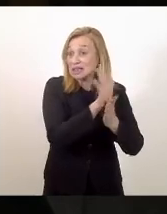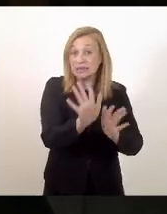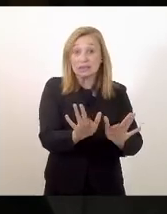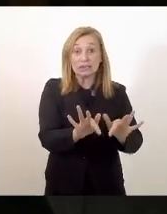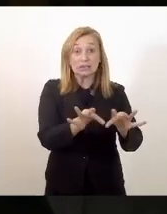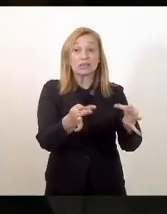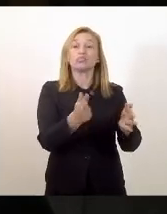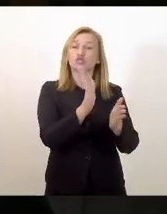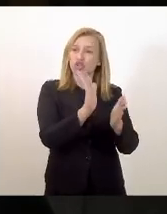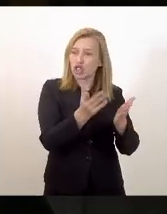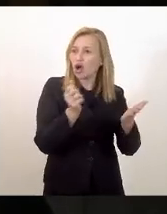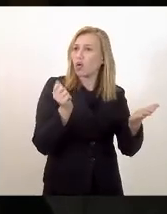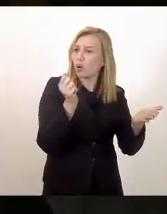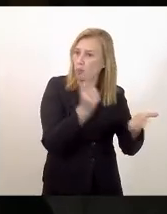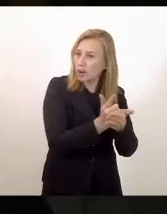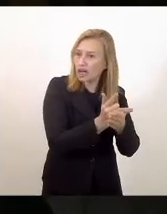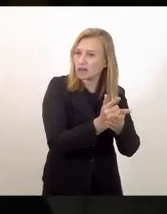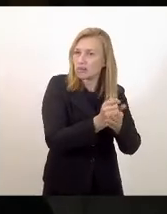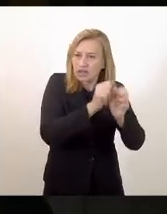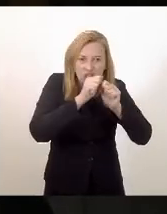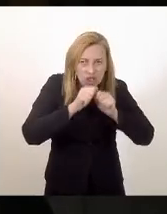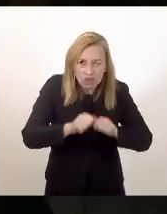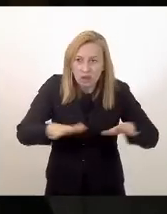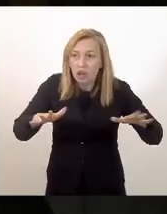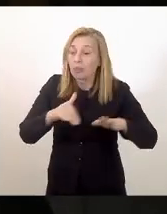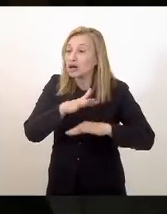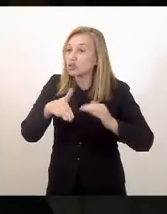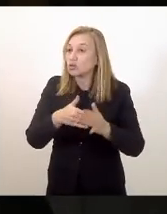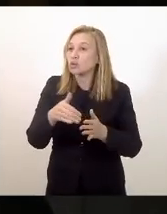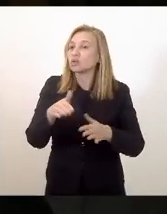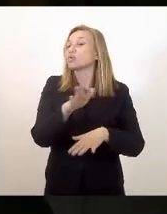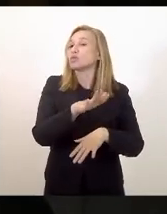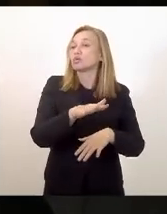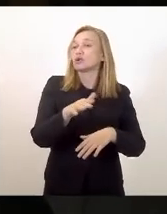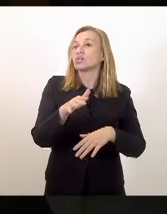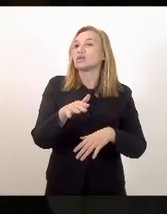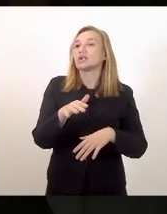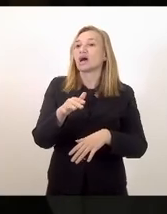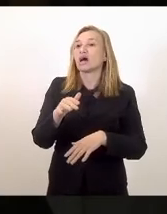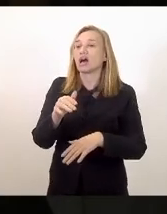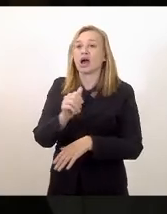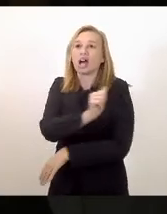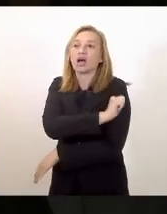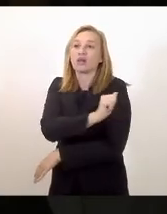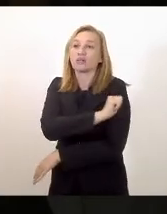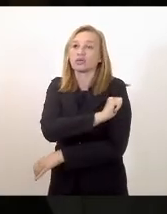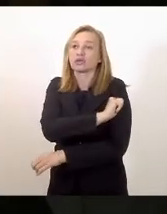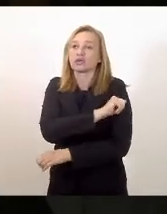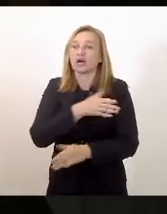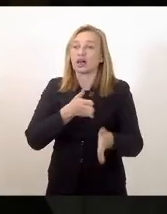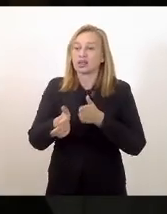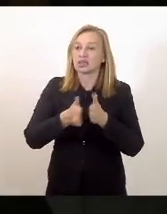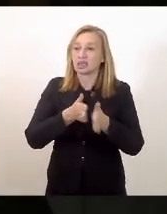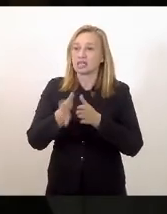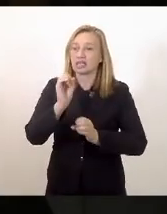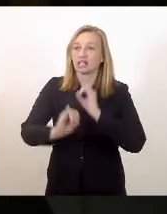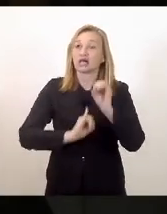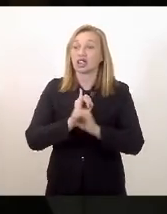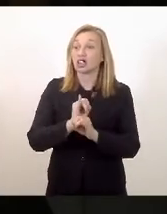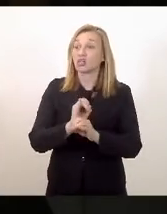estavam comprados para serem distribuídos para todos os alunos terem acesso à internet. Os alunos estão esperando chips até